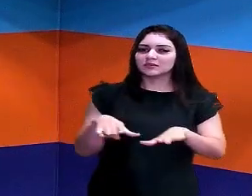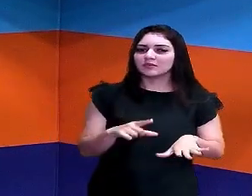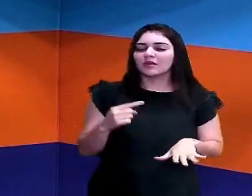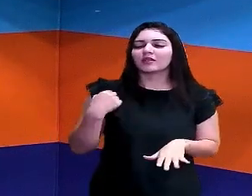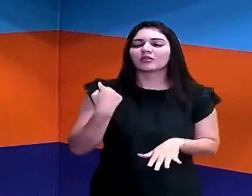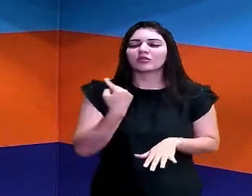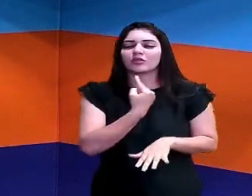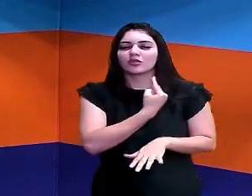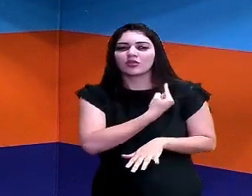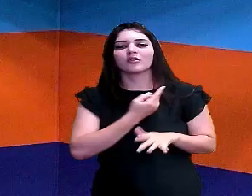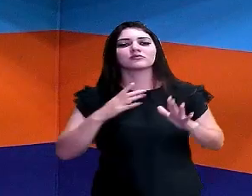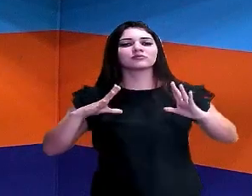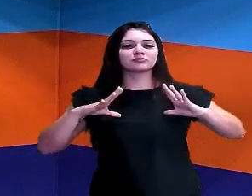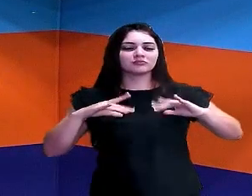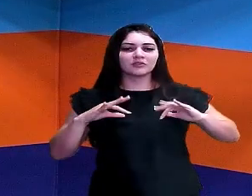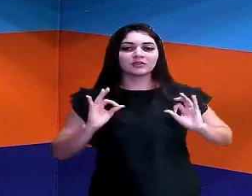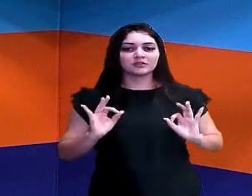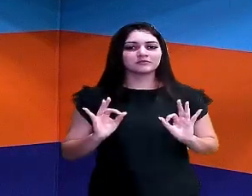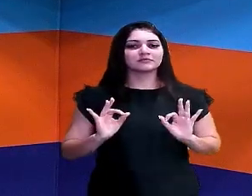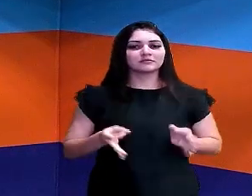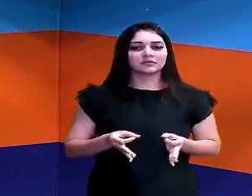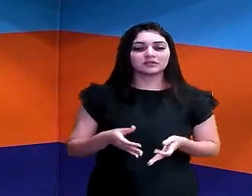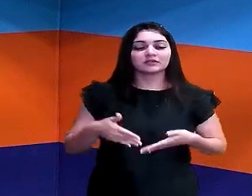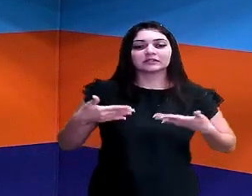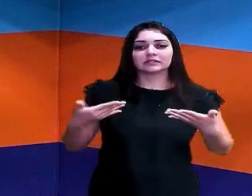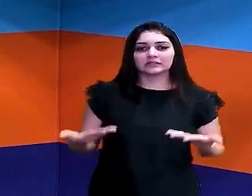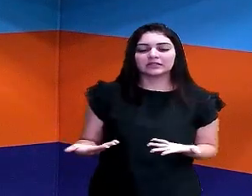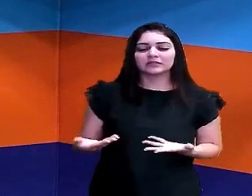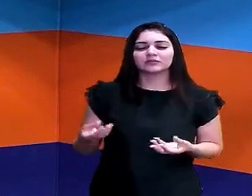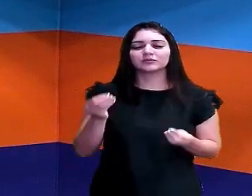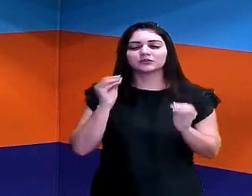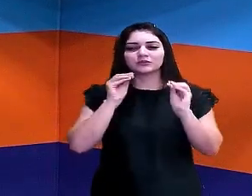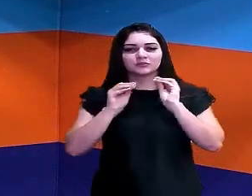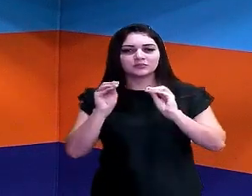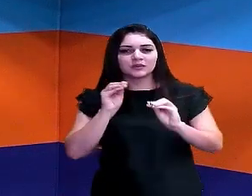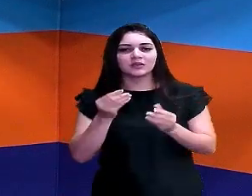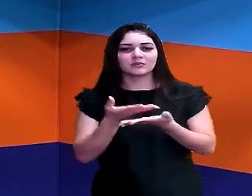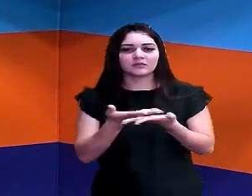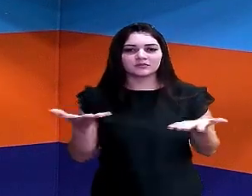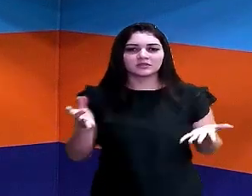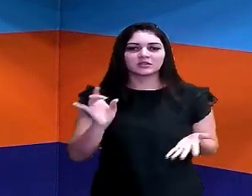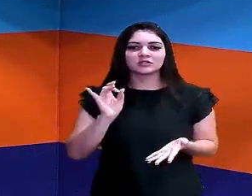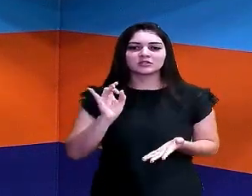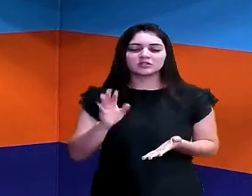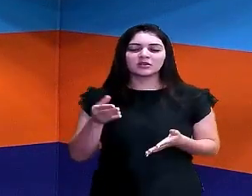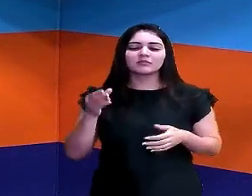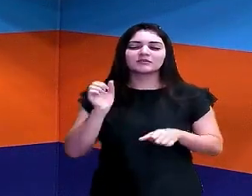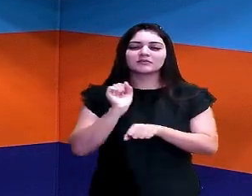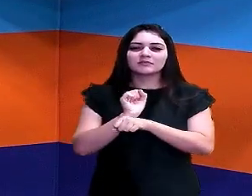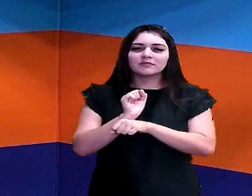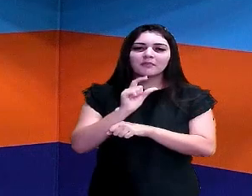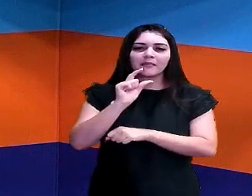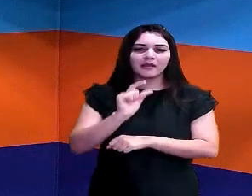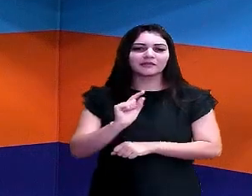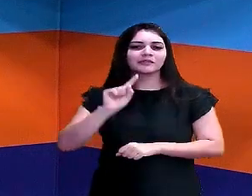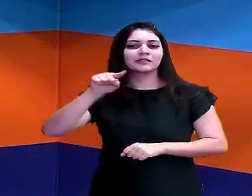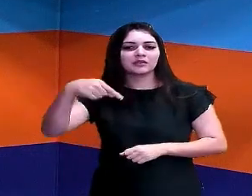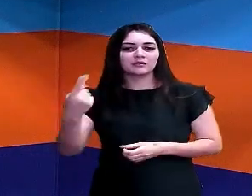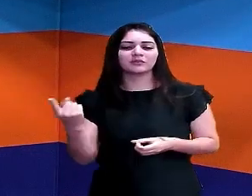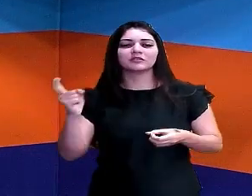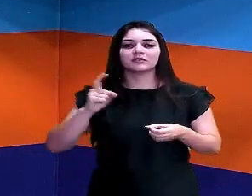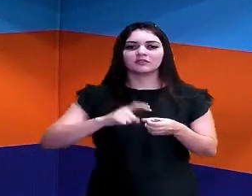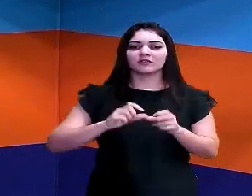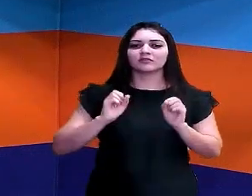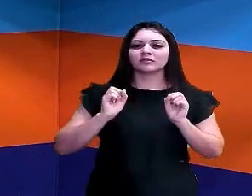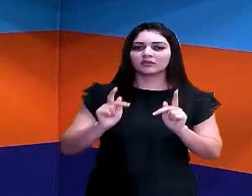nosso recesso, tá certo? Então, me despeço aqui com vocês, só para esse recesso, e depois a gente volta,